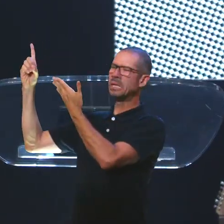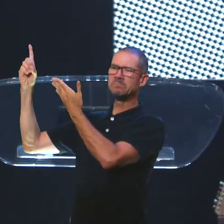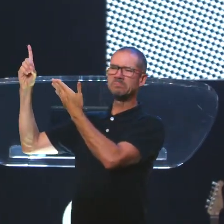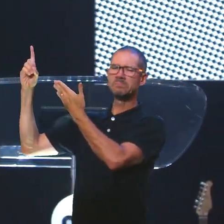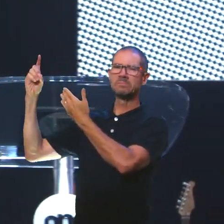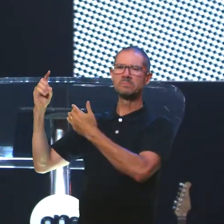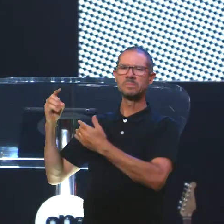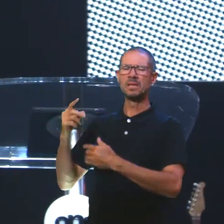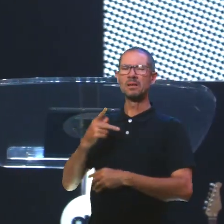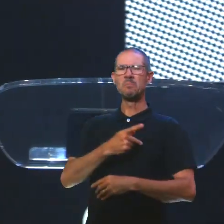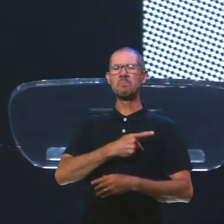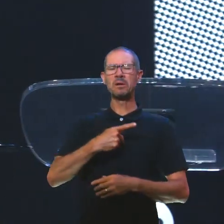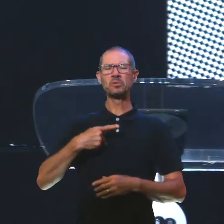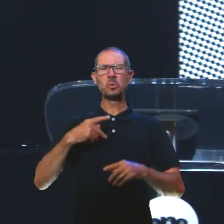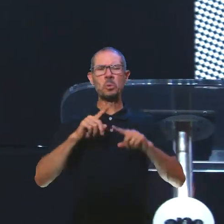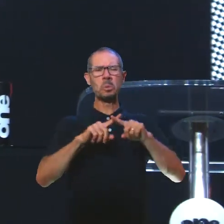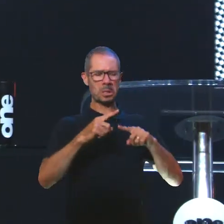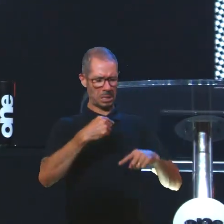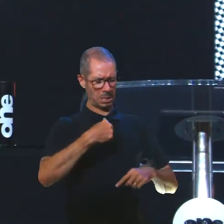Eu falei assim, pastor, é que